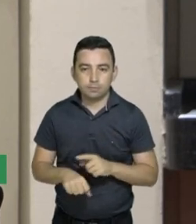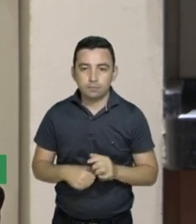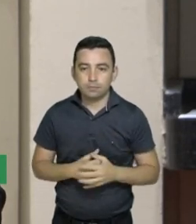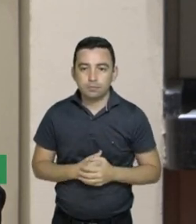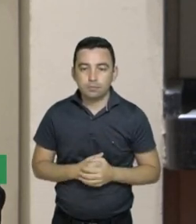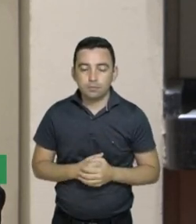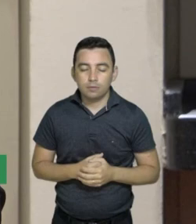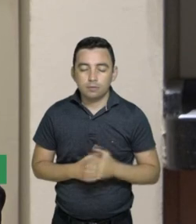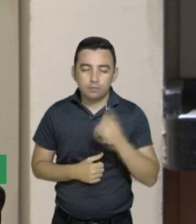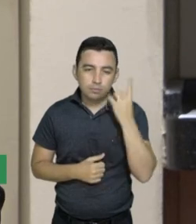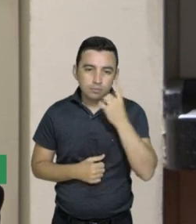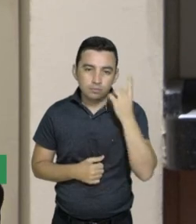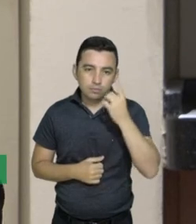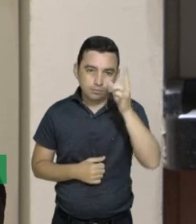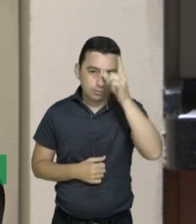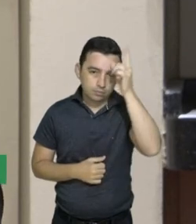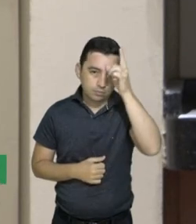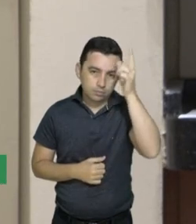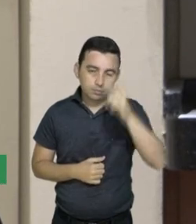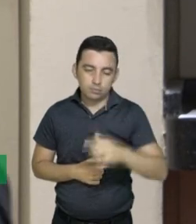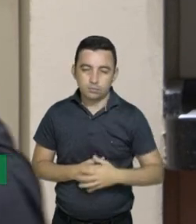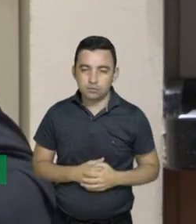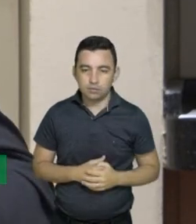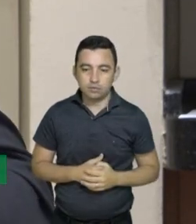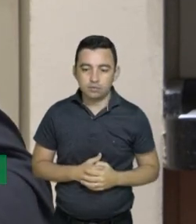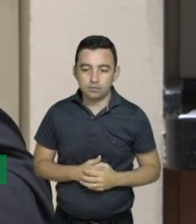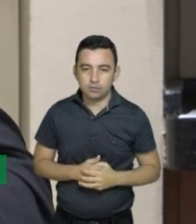Deputado Sargento Lima